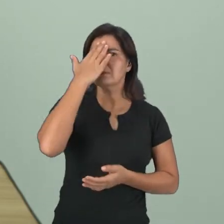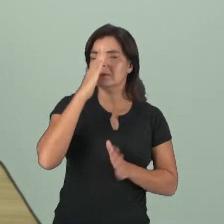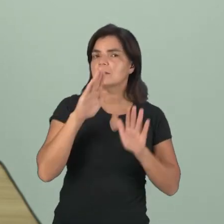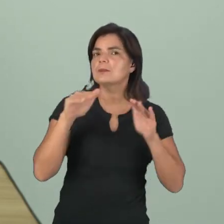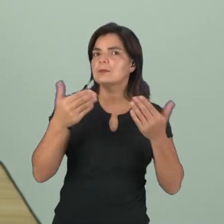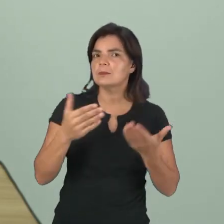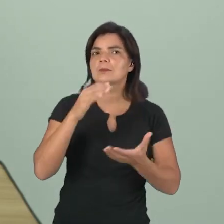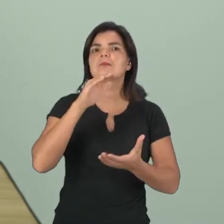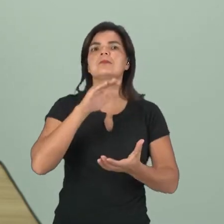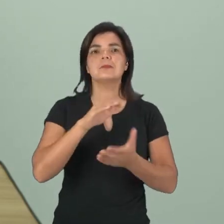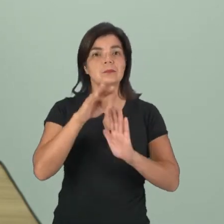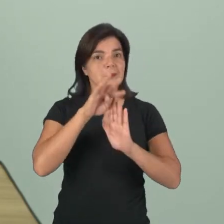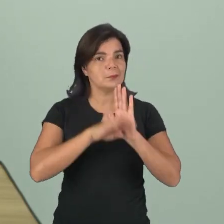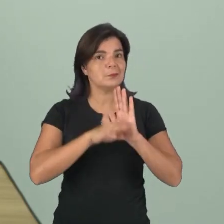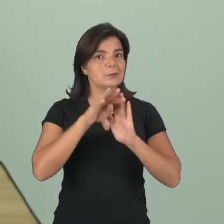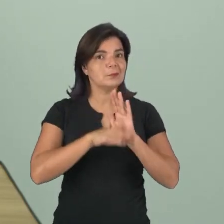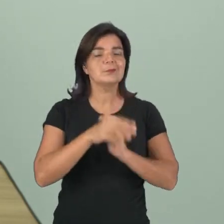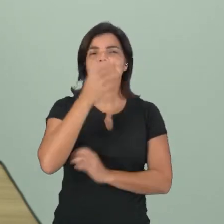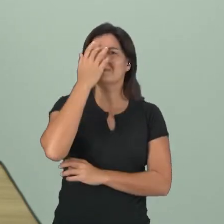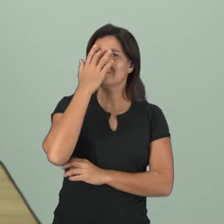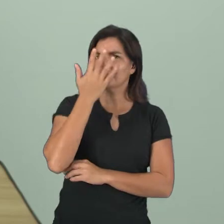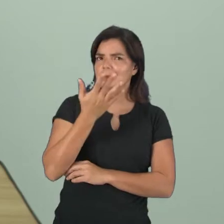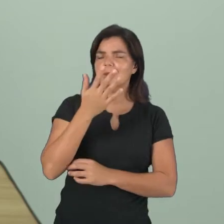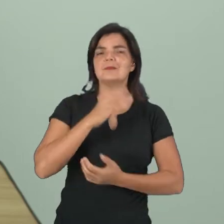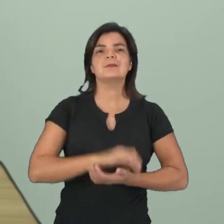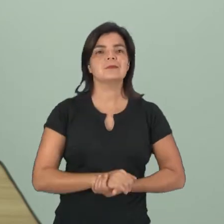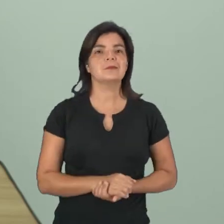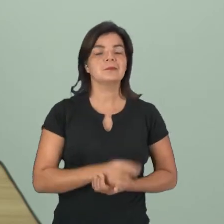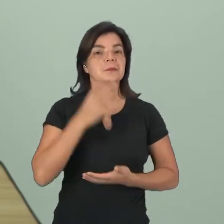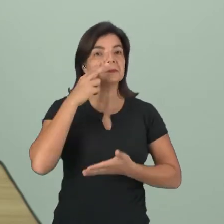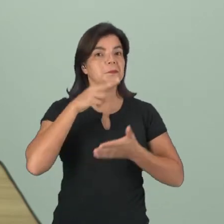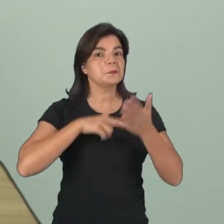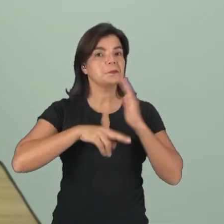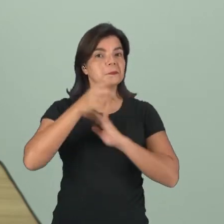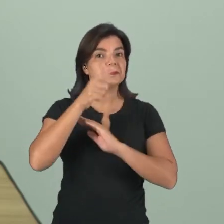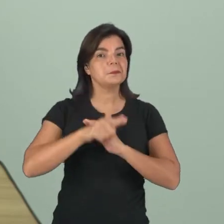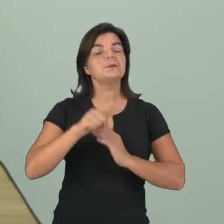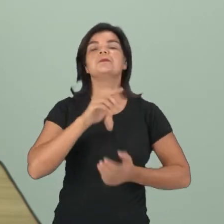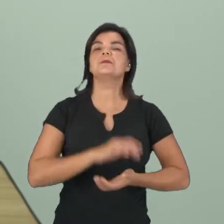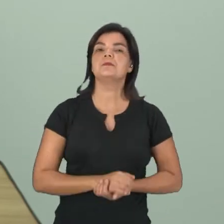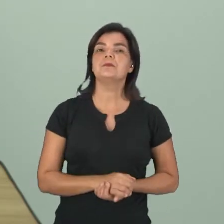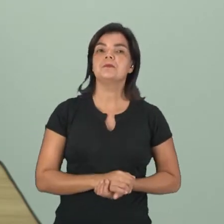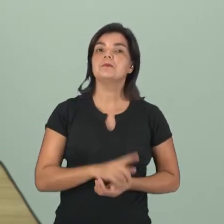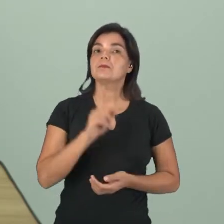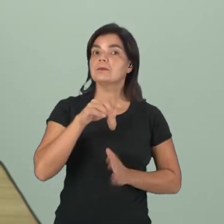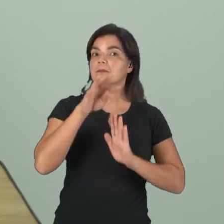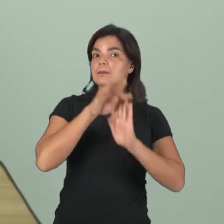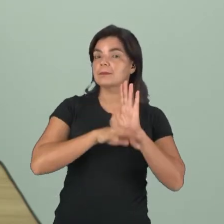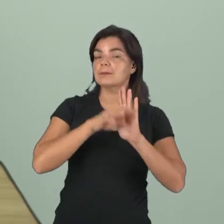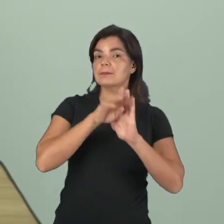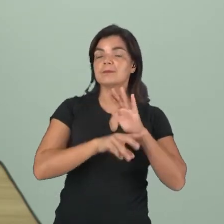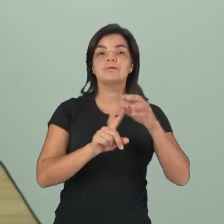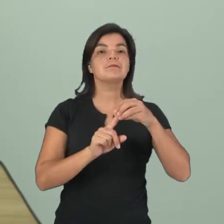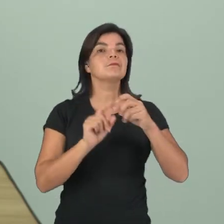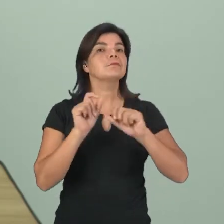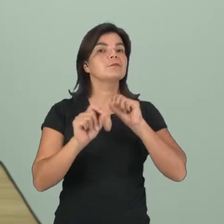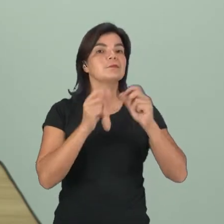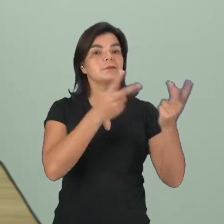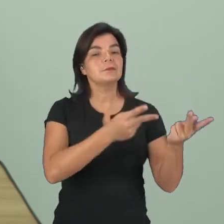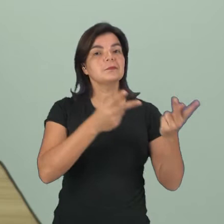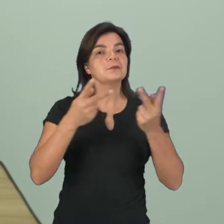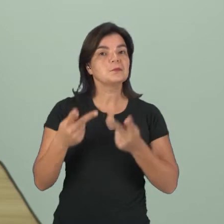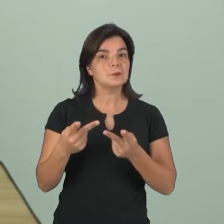texto? Está muito fácil. Vou ler novamente. Esse texto tem a finalidade de